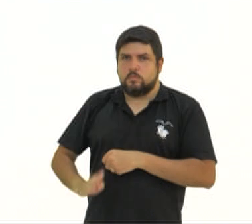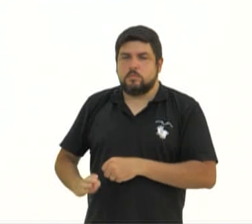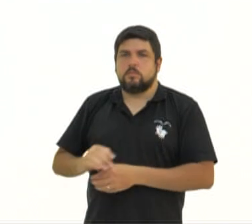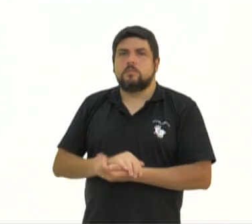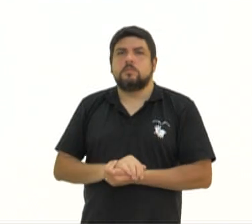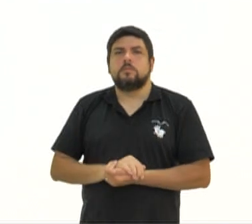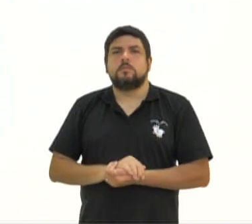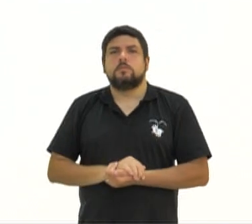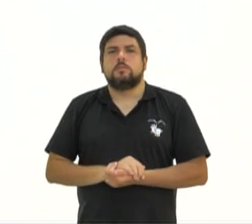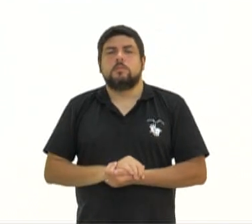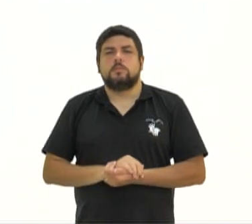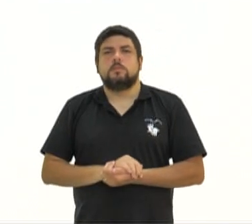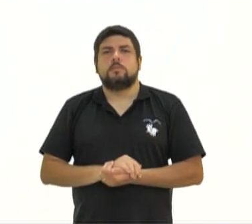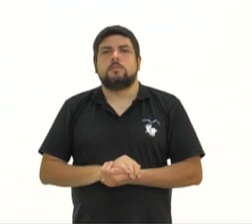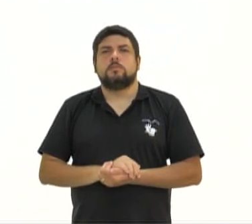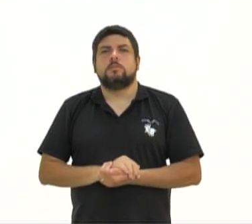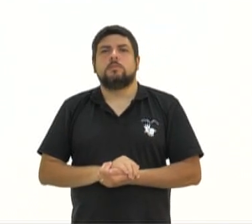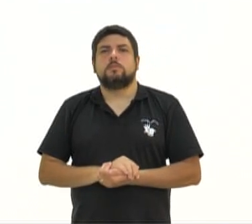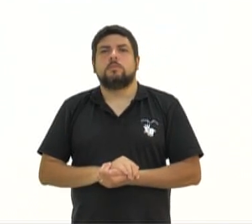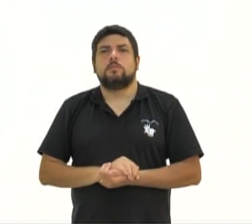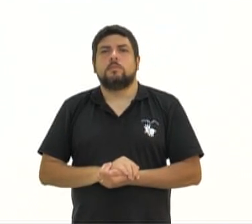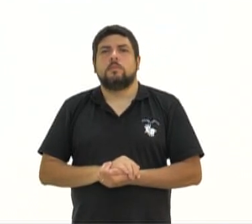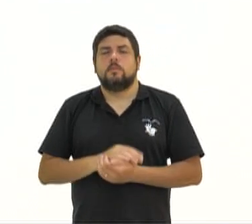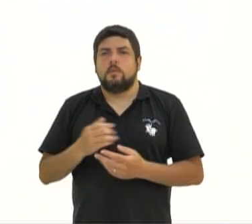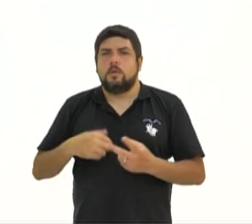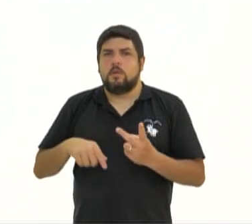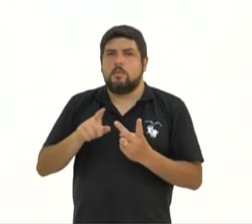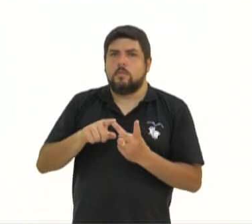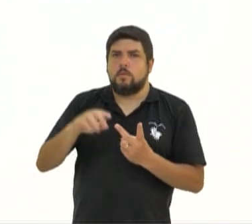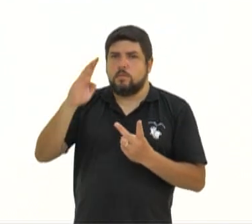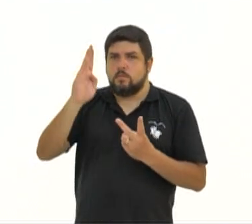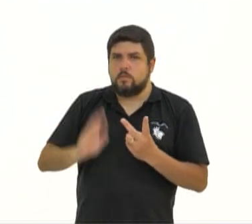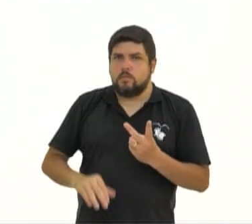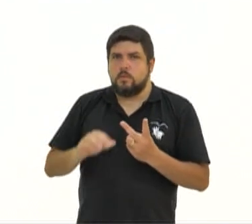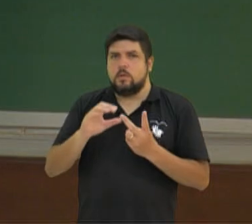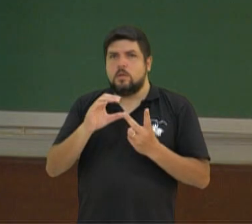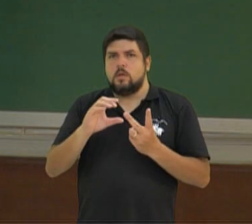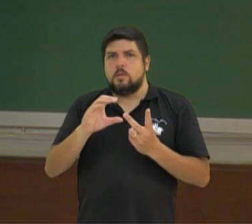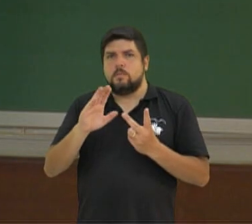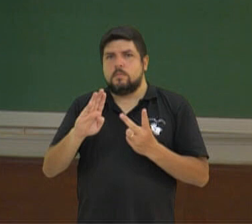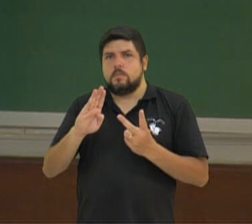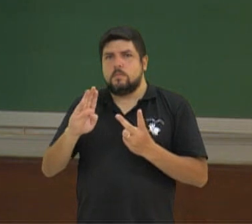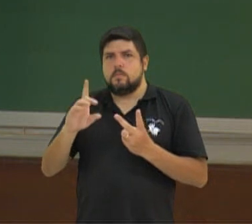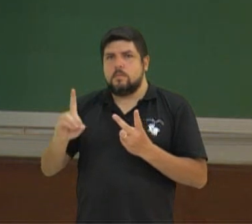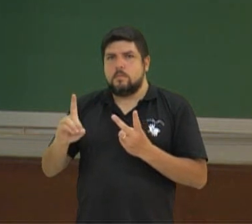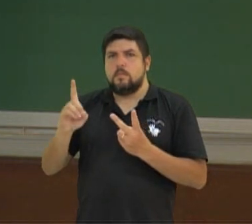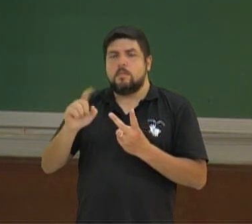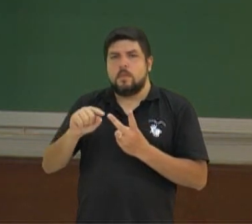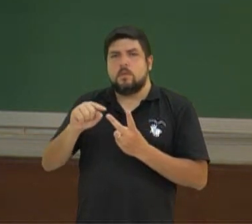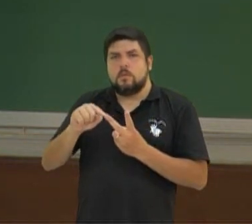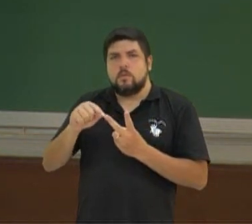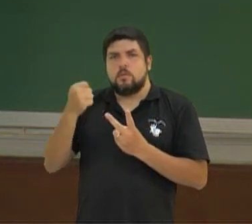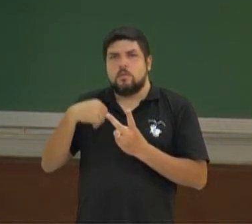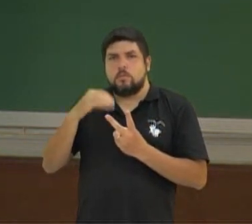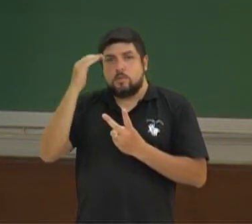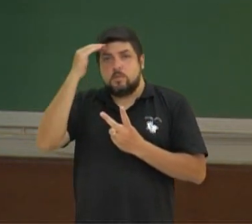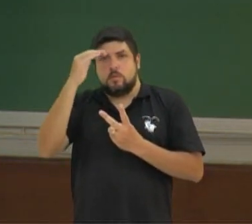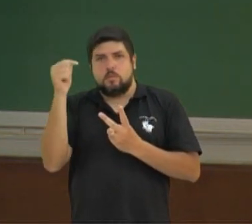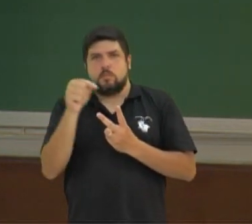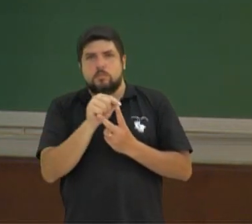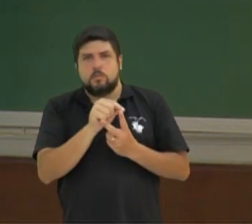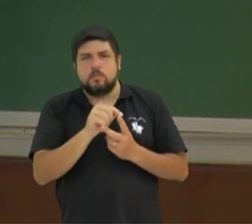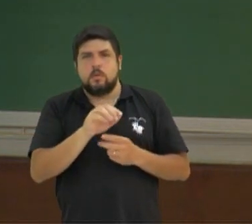Brasil, né, que vão estar regulamentando. A CBBD é subordinada à BWF, né? Então,